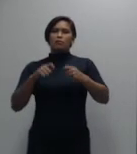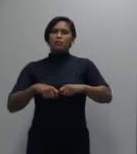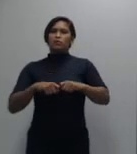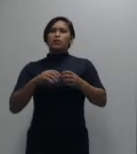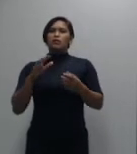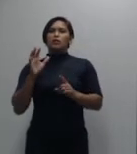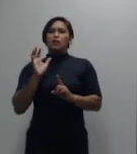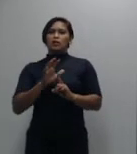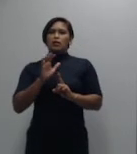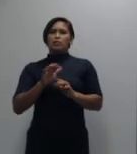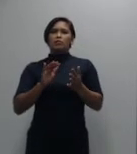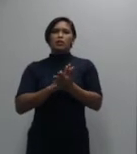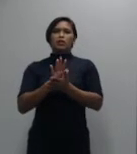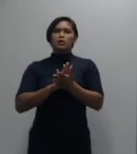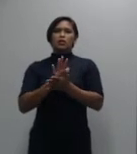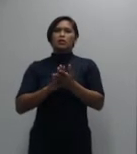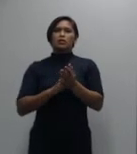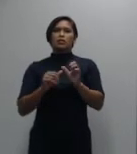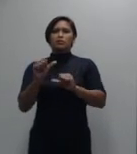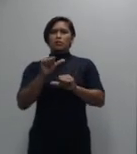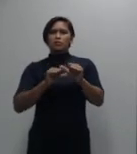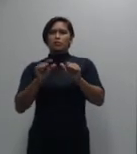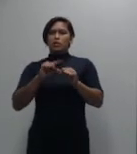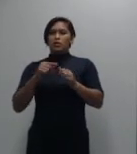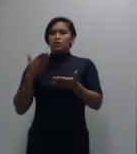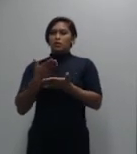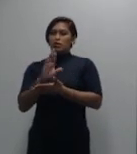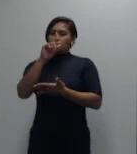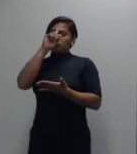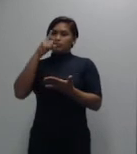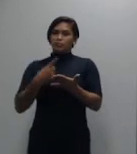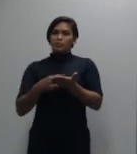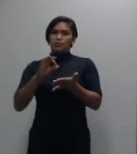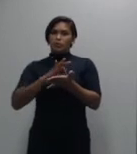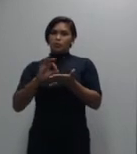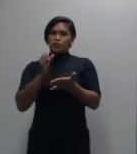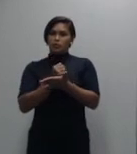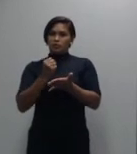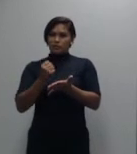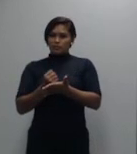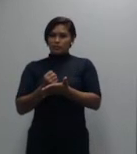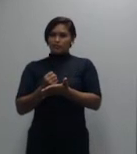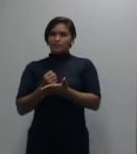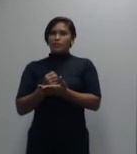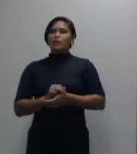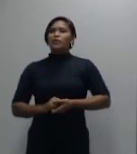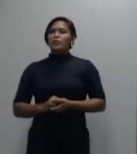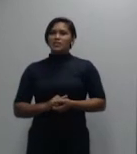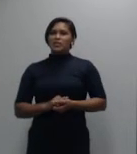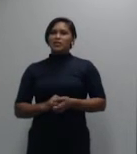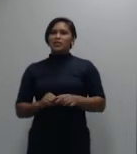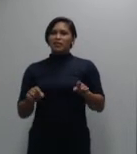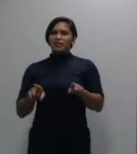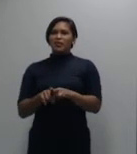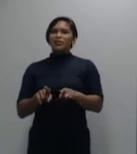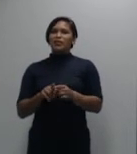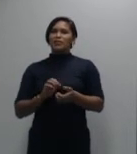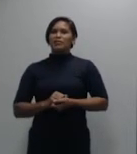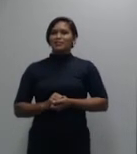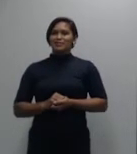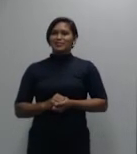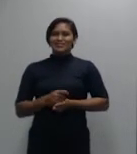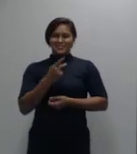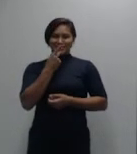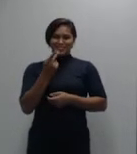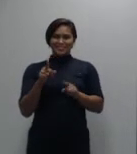portanto não teria o condão de tornar inexigível a decisão contra a qual foram os rostos tratava de uma decisão antecipatória de tutela